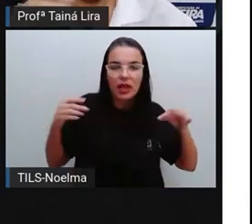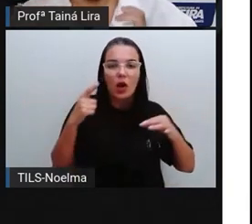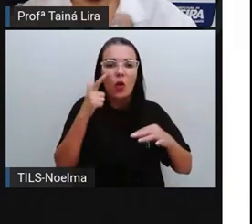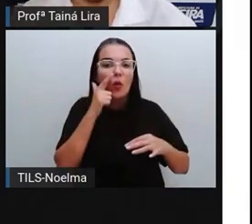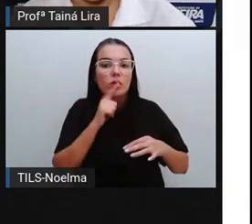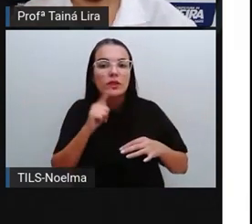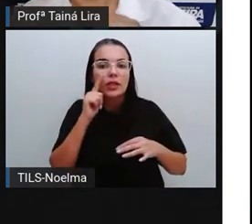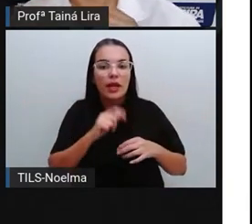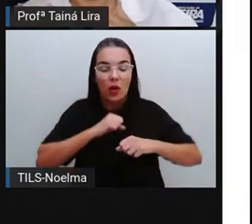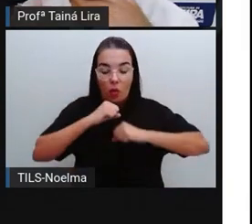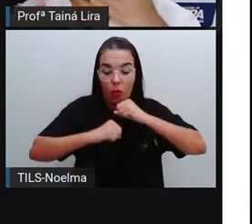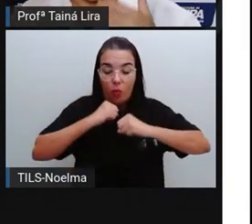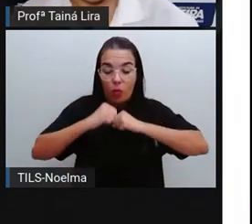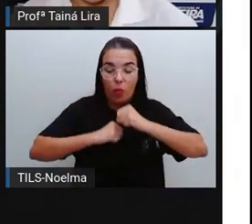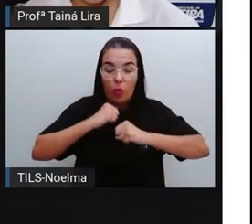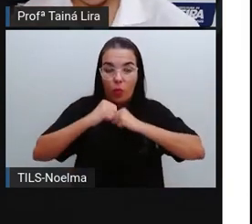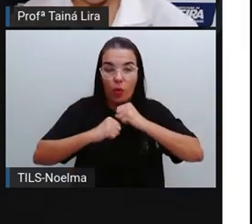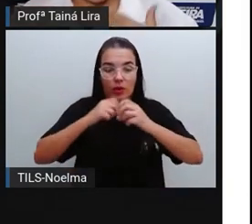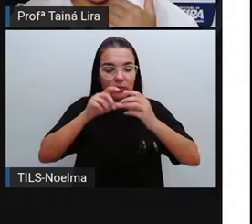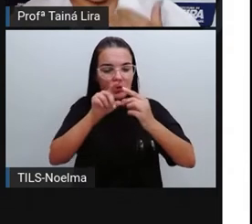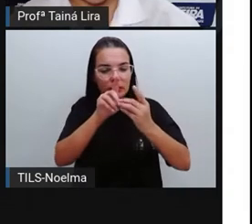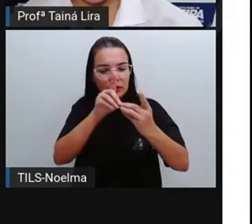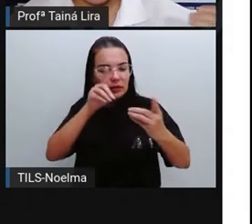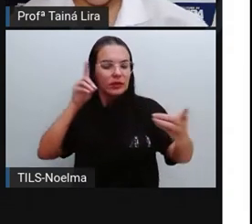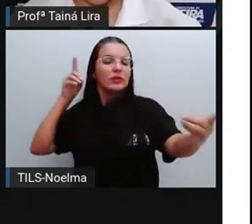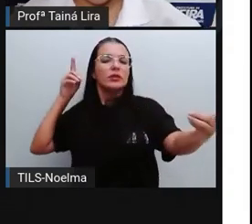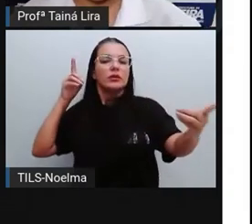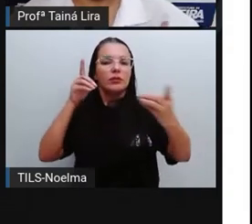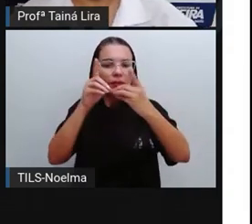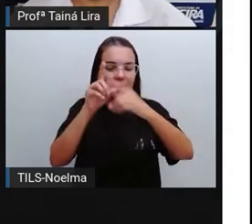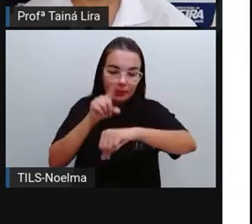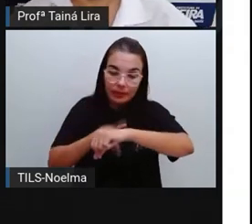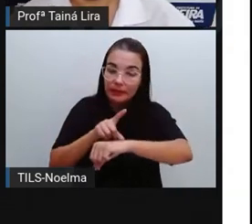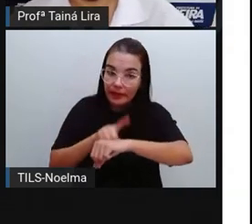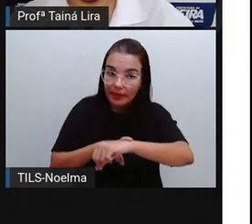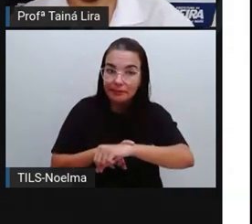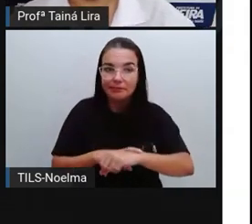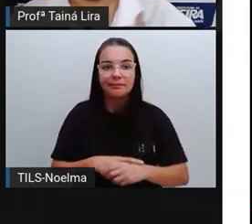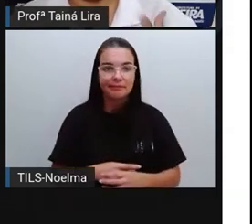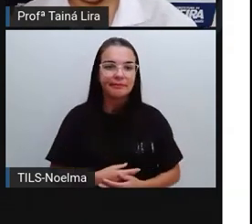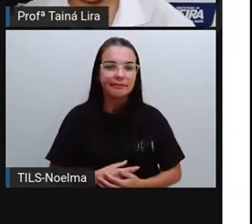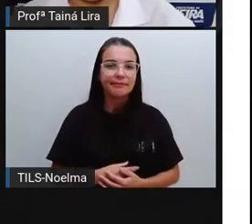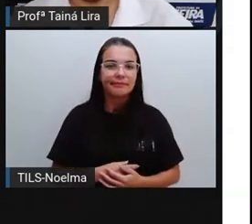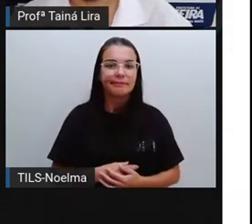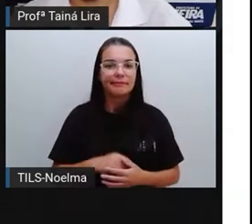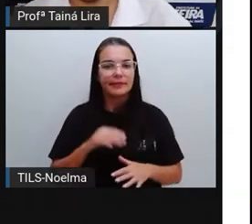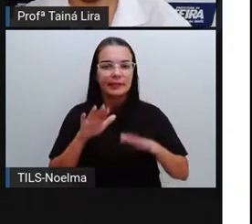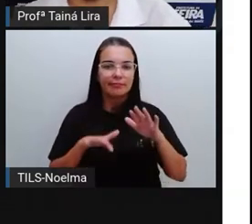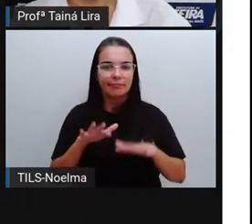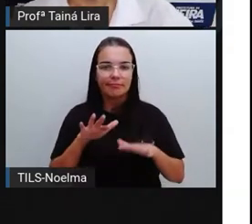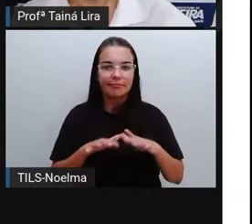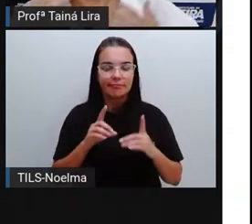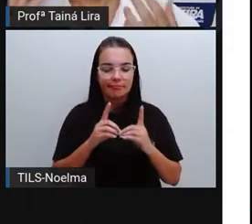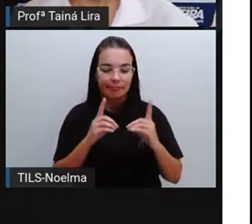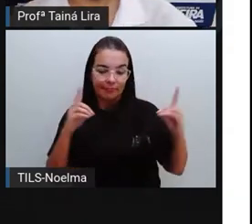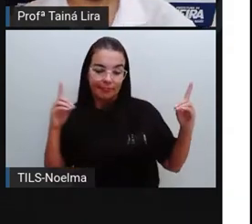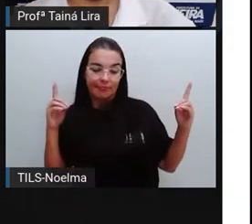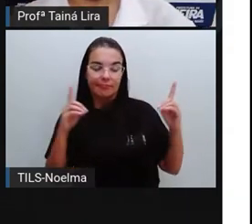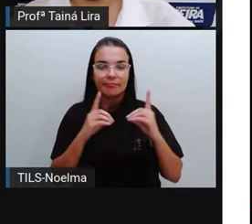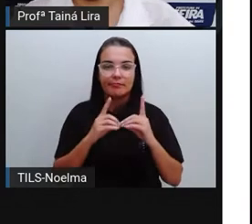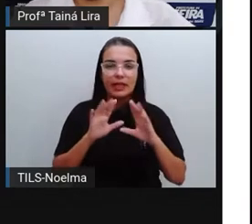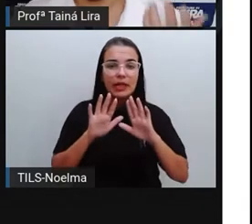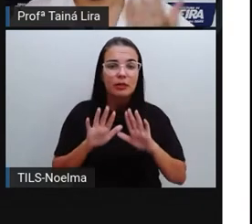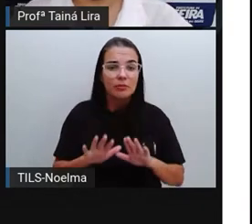consegue correr ali dentro de um determinado tempo, tá? É uma média ali da distância. Mas a